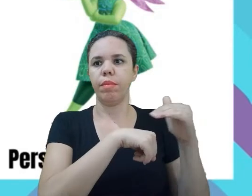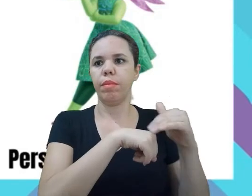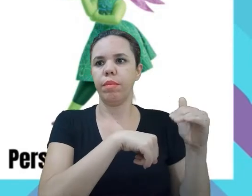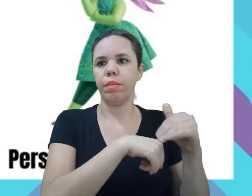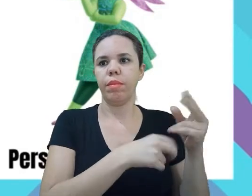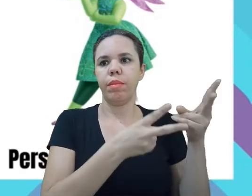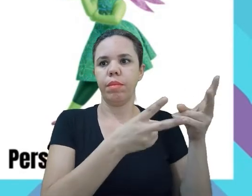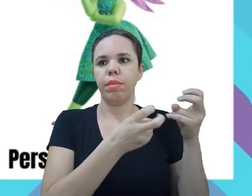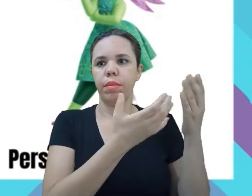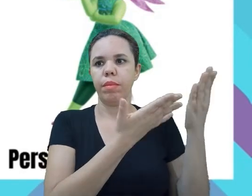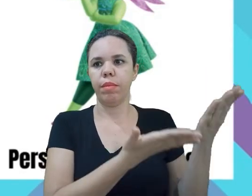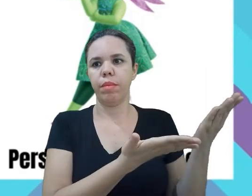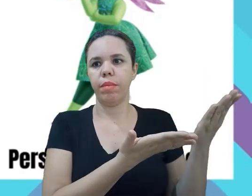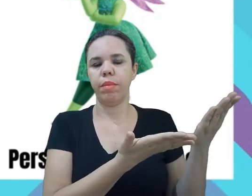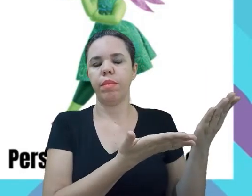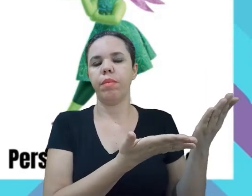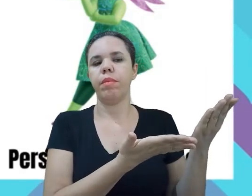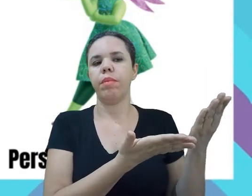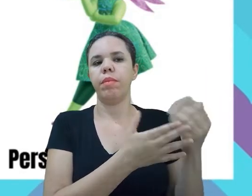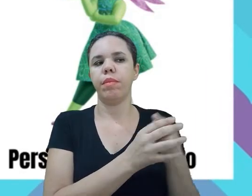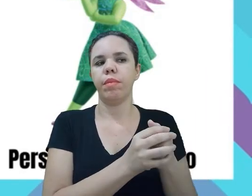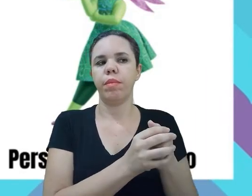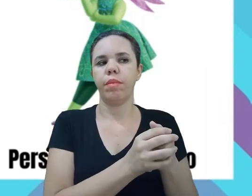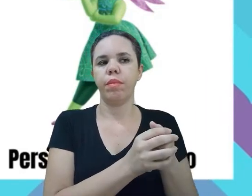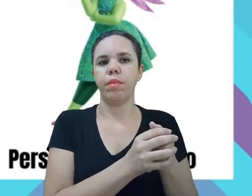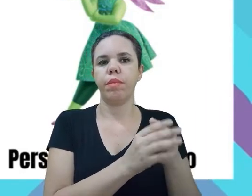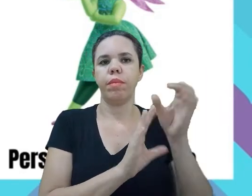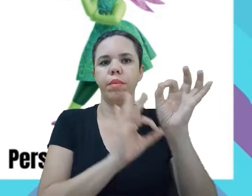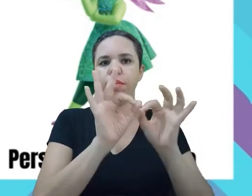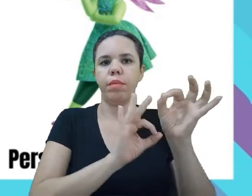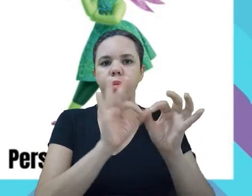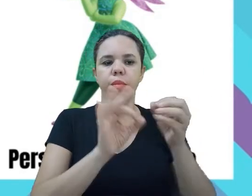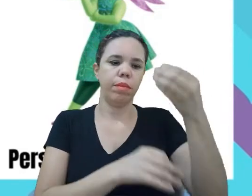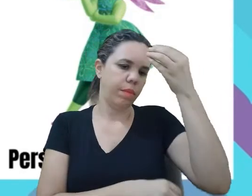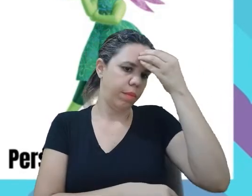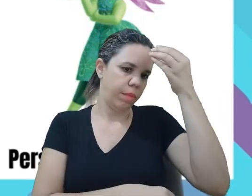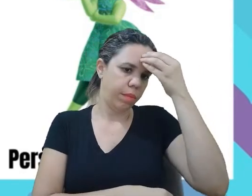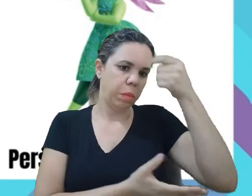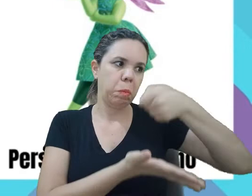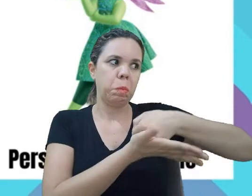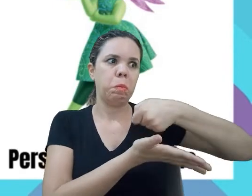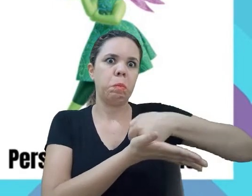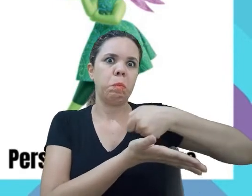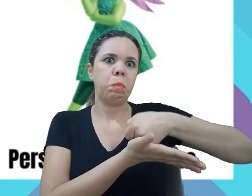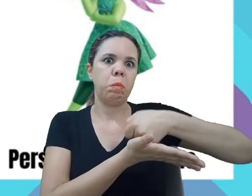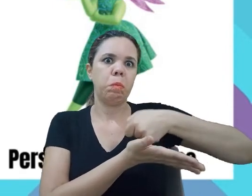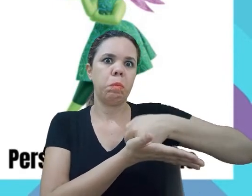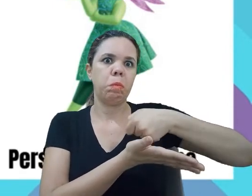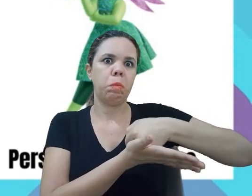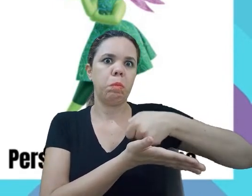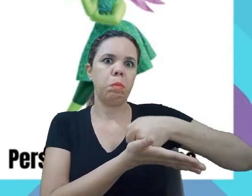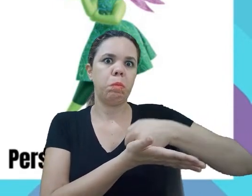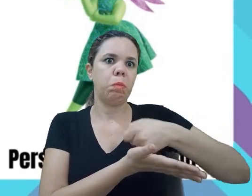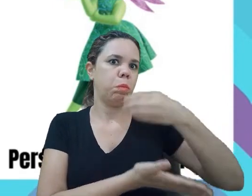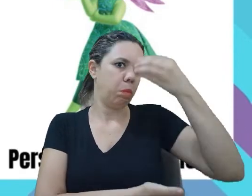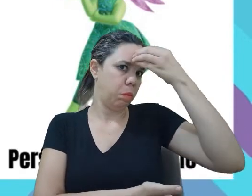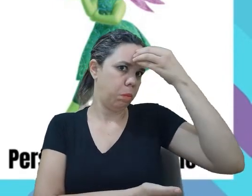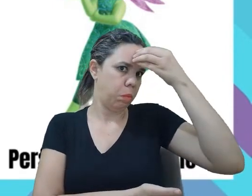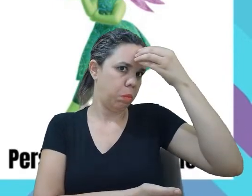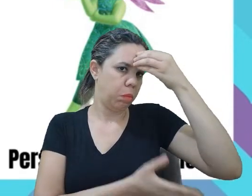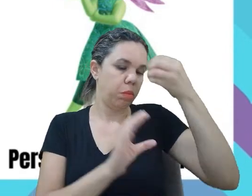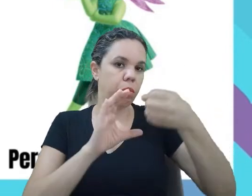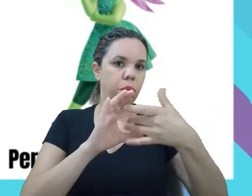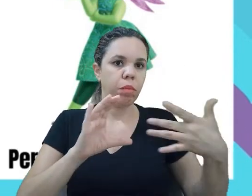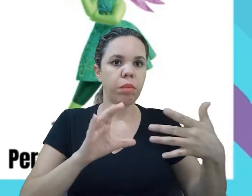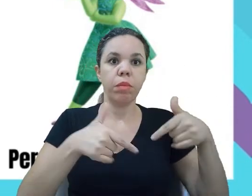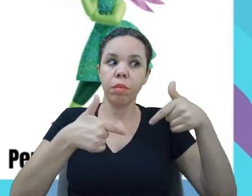ser traído e não atrair, e também pela exclusão e pela troca. Esse traço de